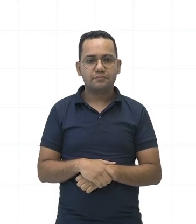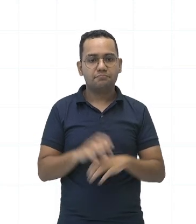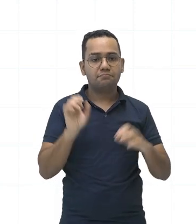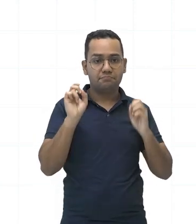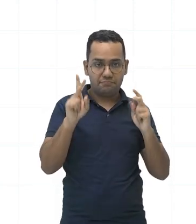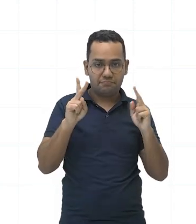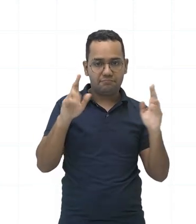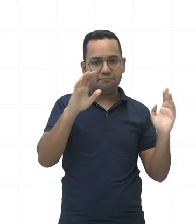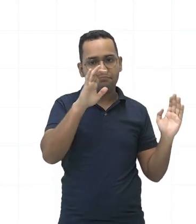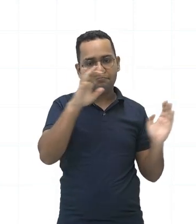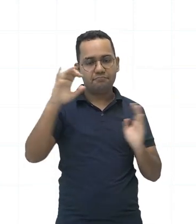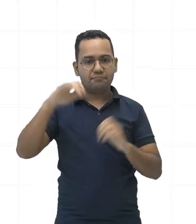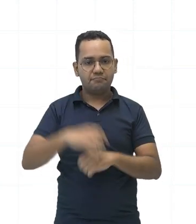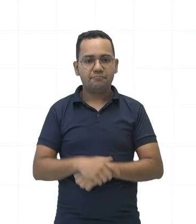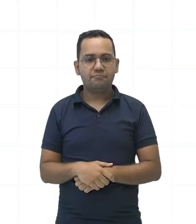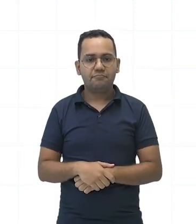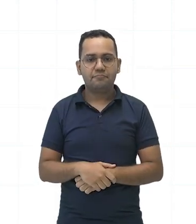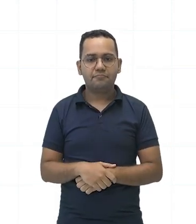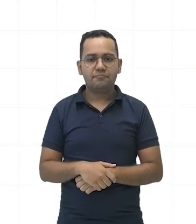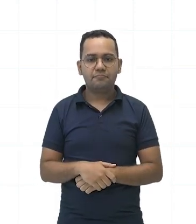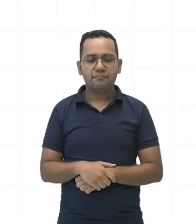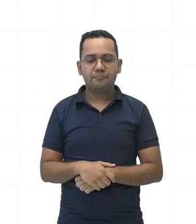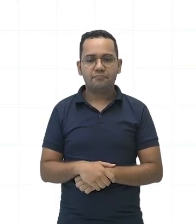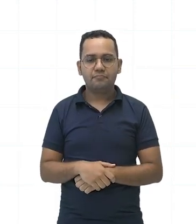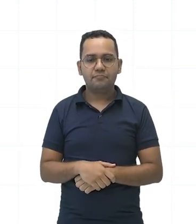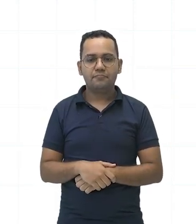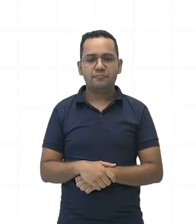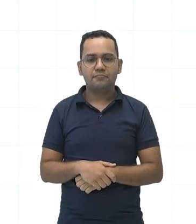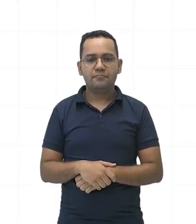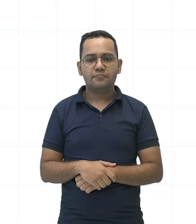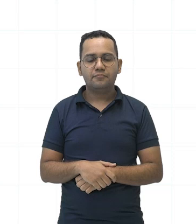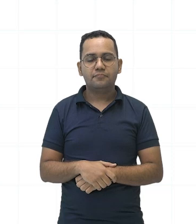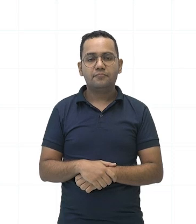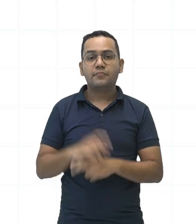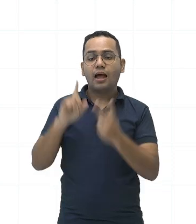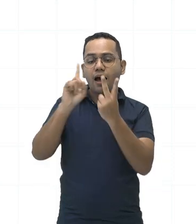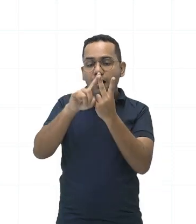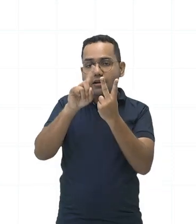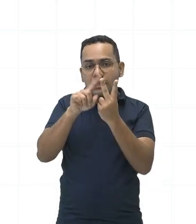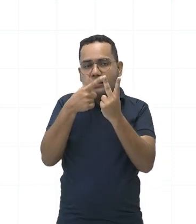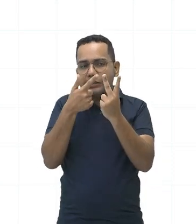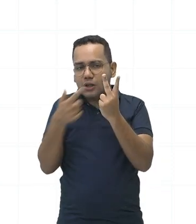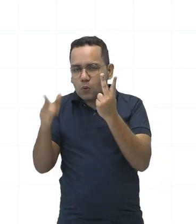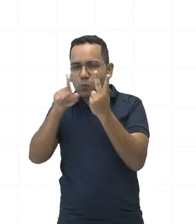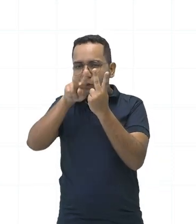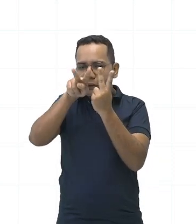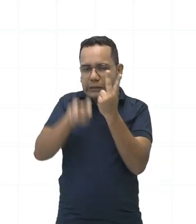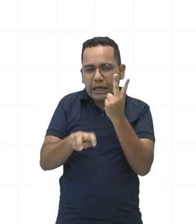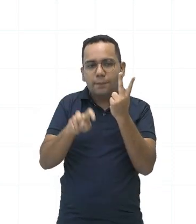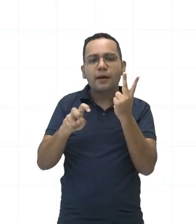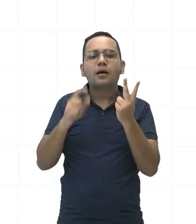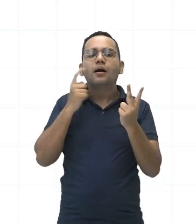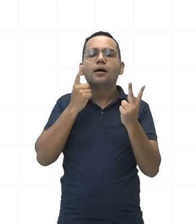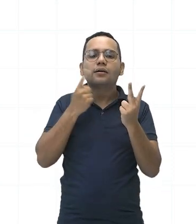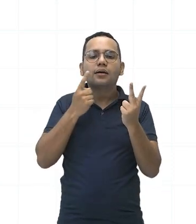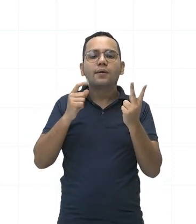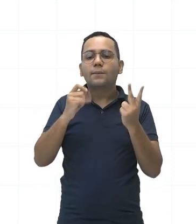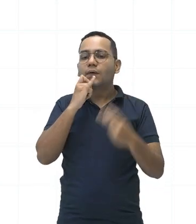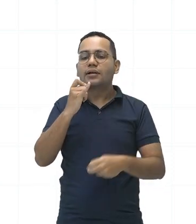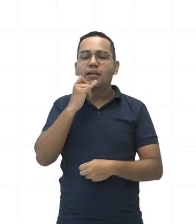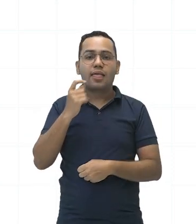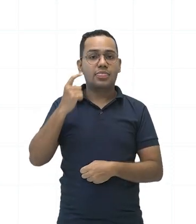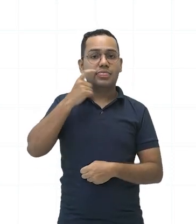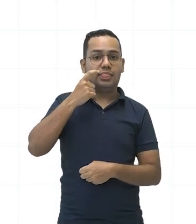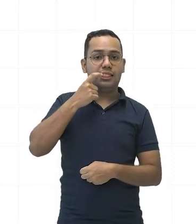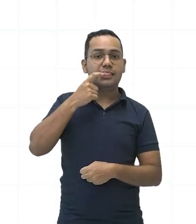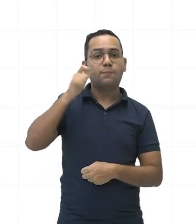outra situação que pode ocorrer aí nesse traumatismo de boca e dente. Olha só, sangramento na língua